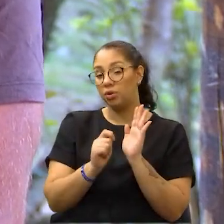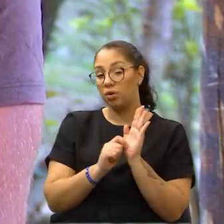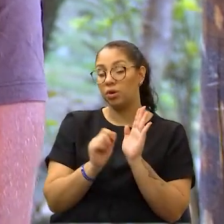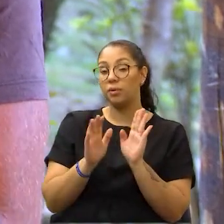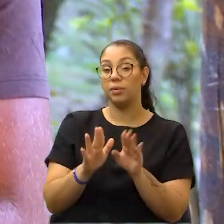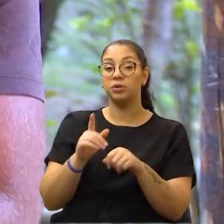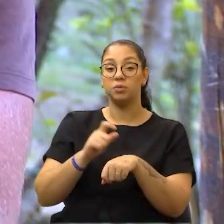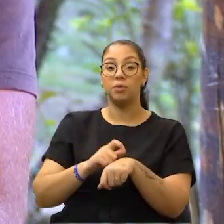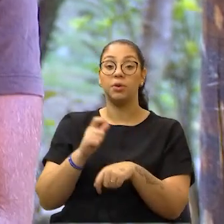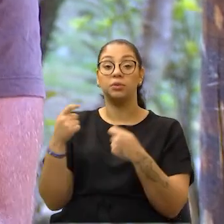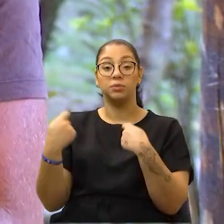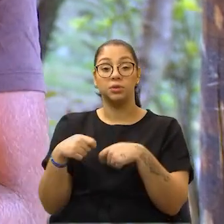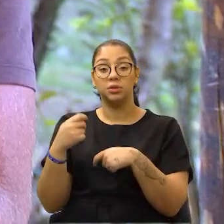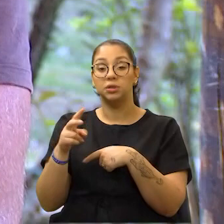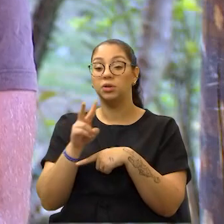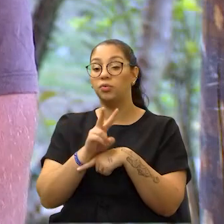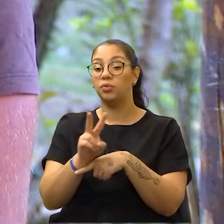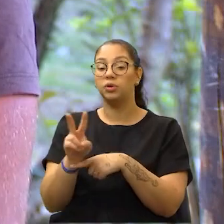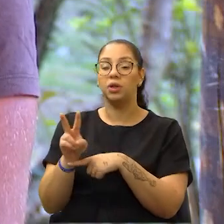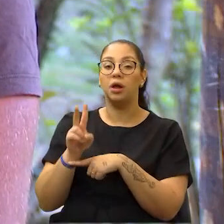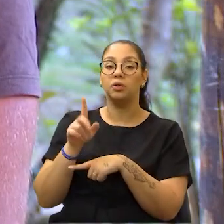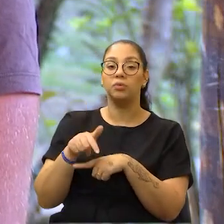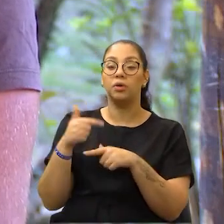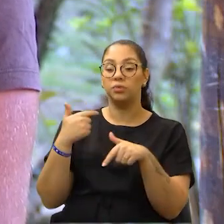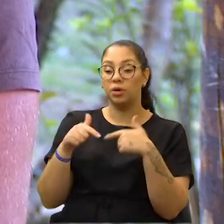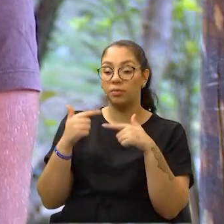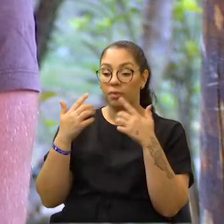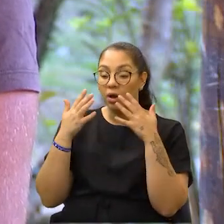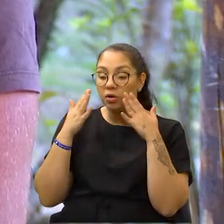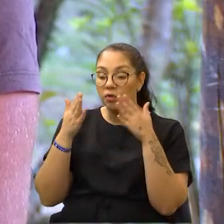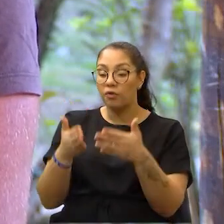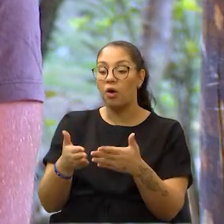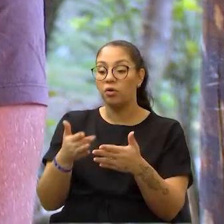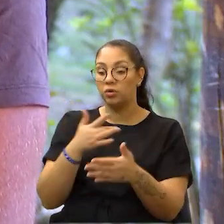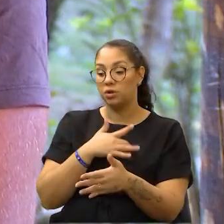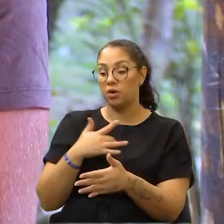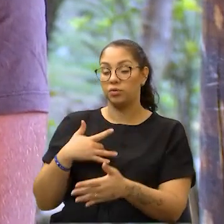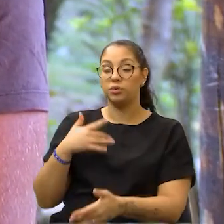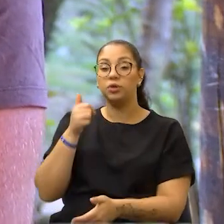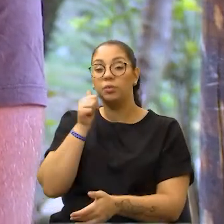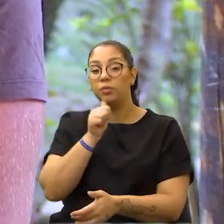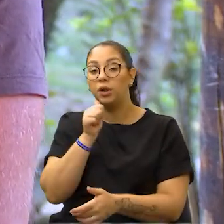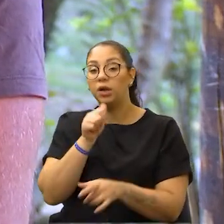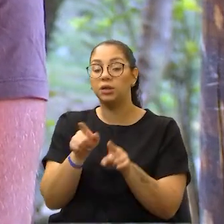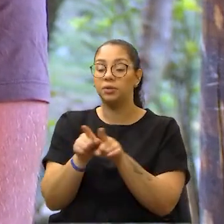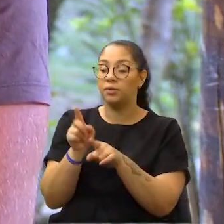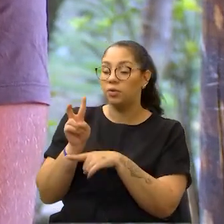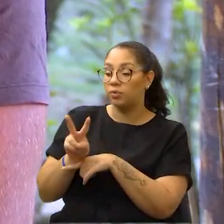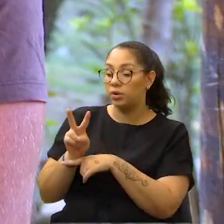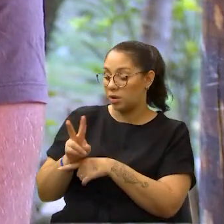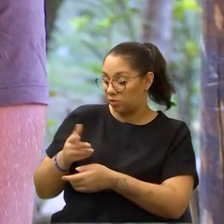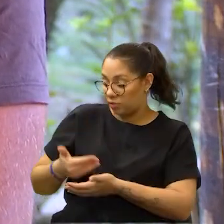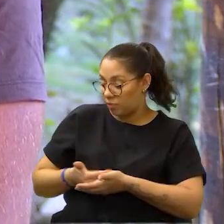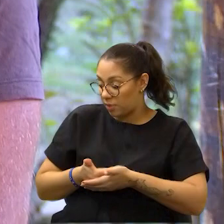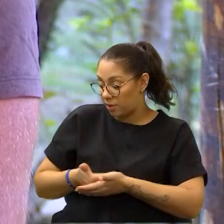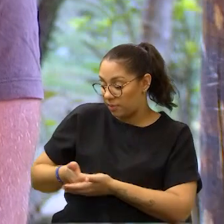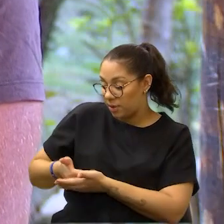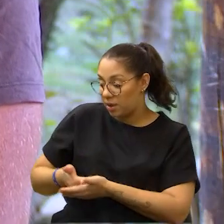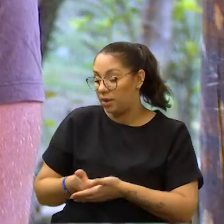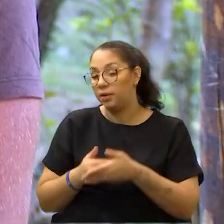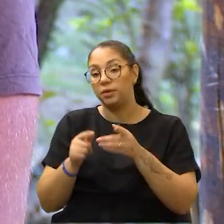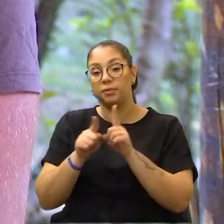mas naquele momento precisam de cuidado. Então tem todo um trabalho voltado à saúde da mulher, ao cuidado com o bebê,